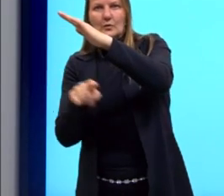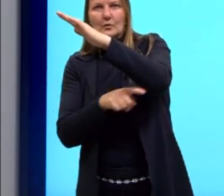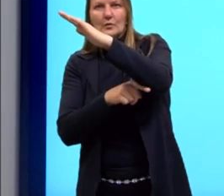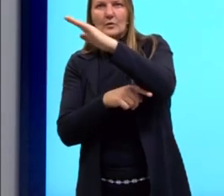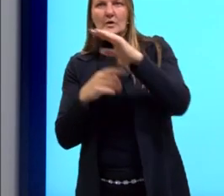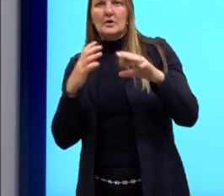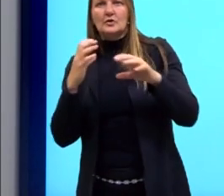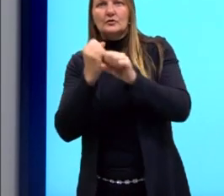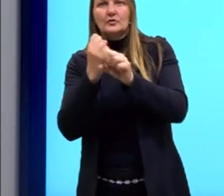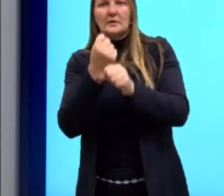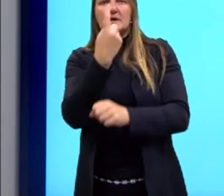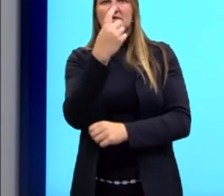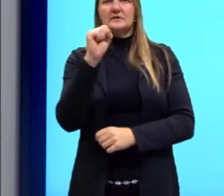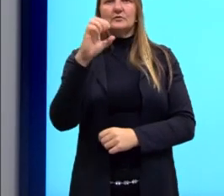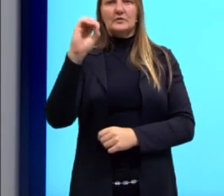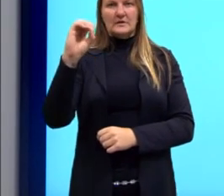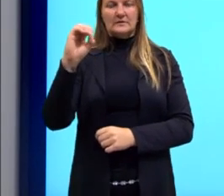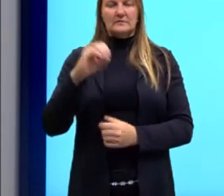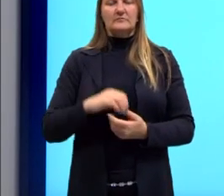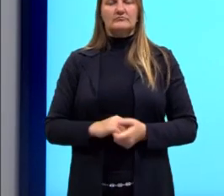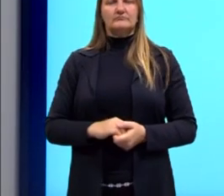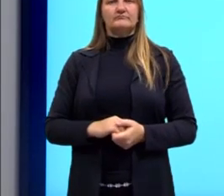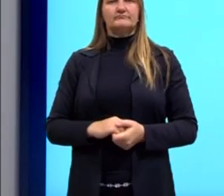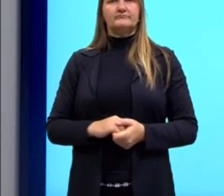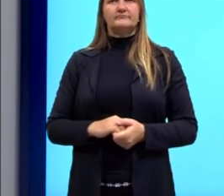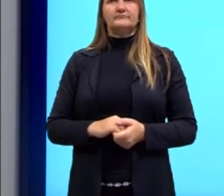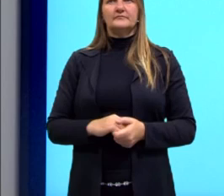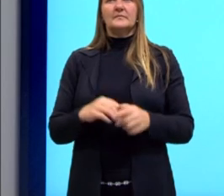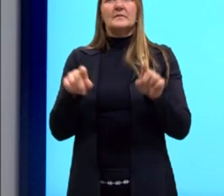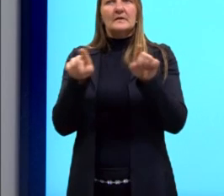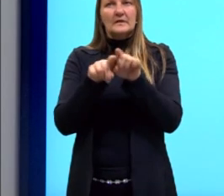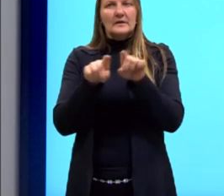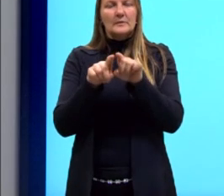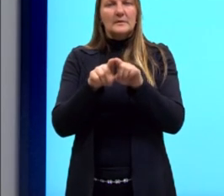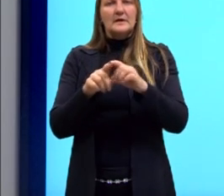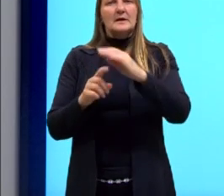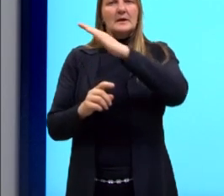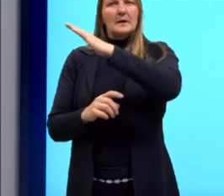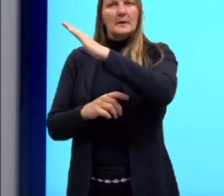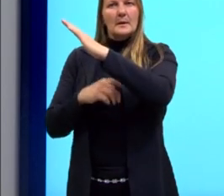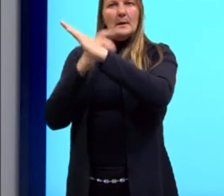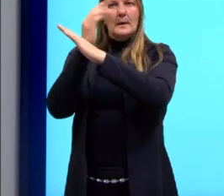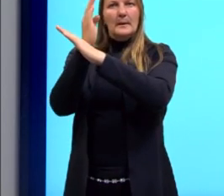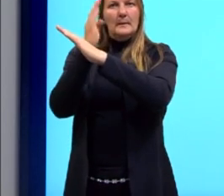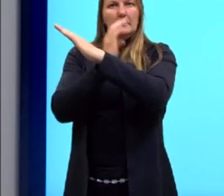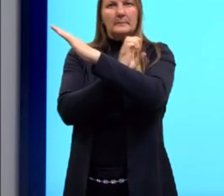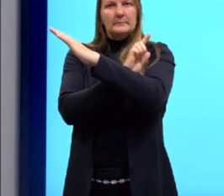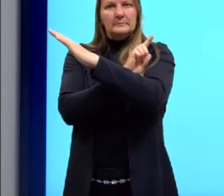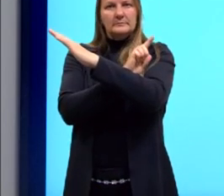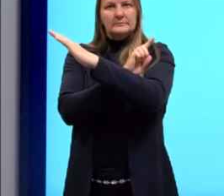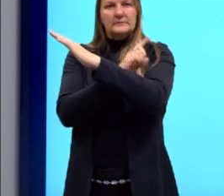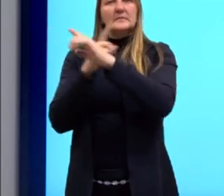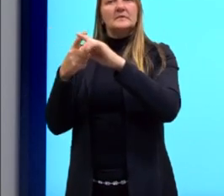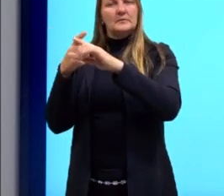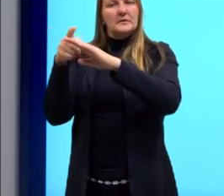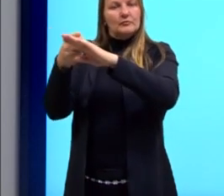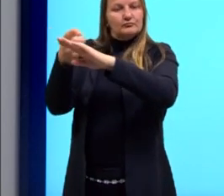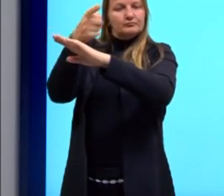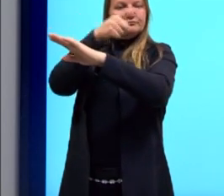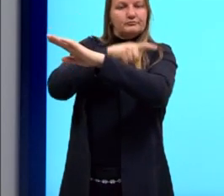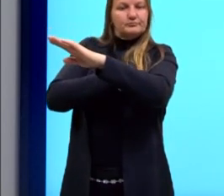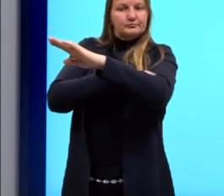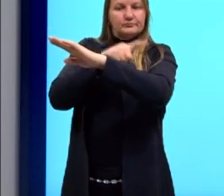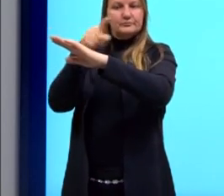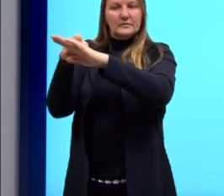resulta em 180 graus assim como b e g são ângulos então colaterais